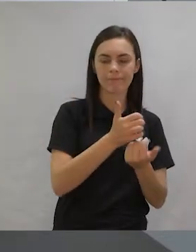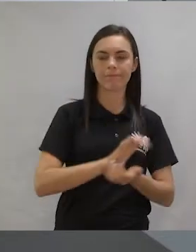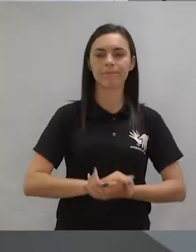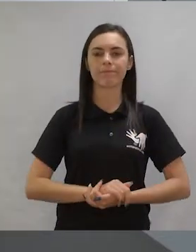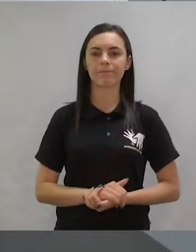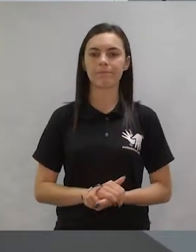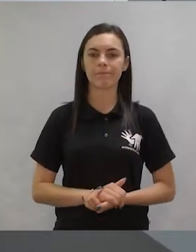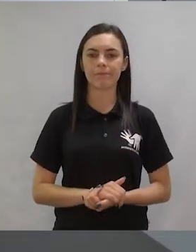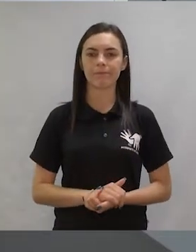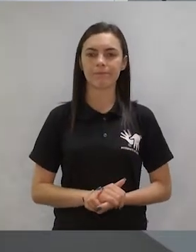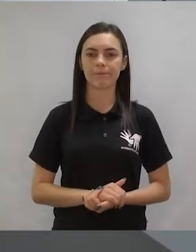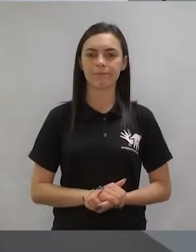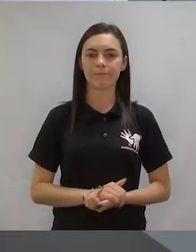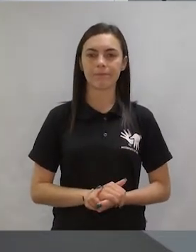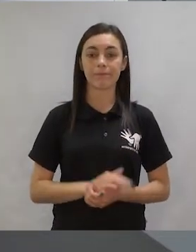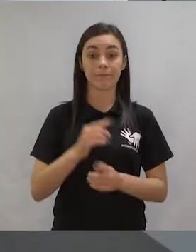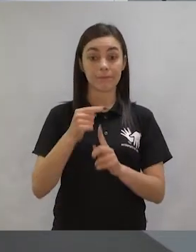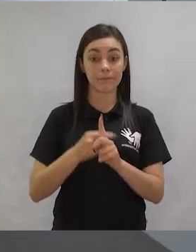2